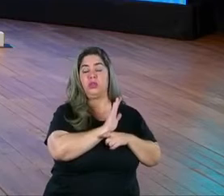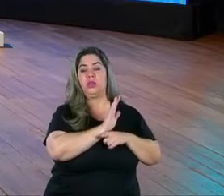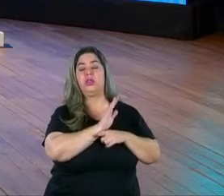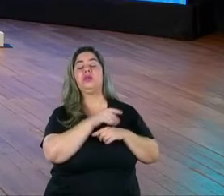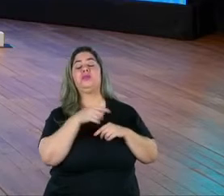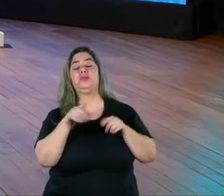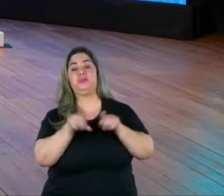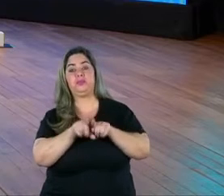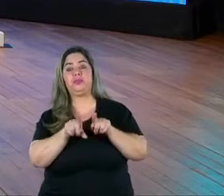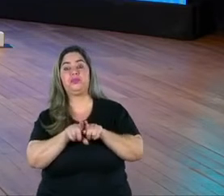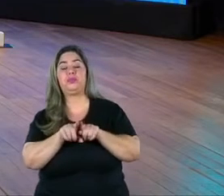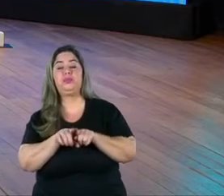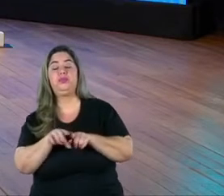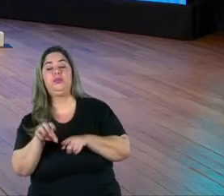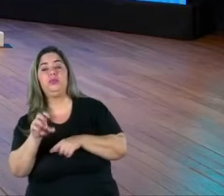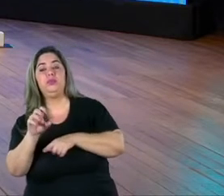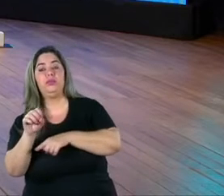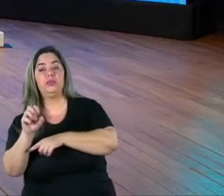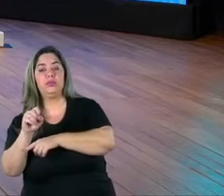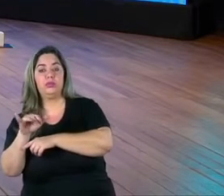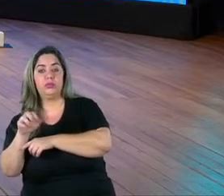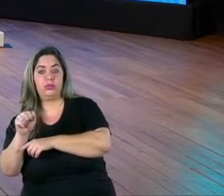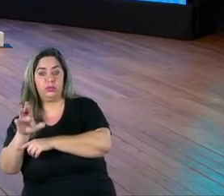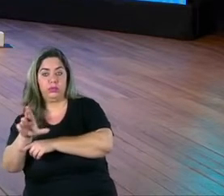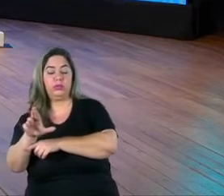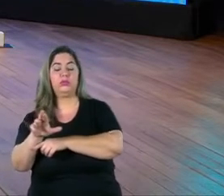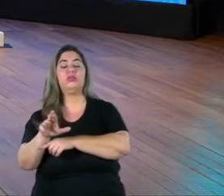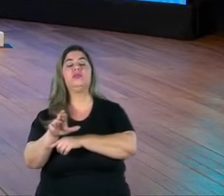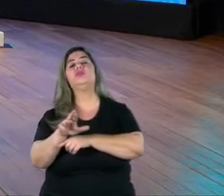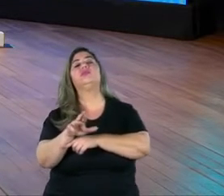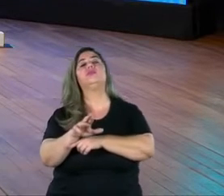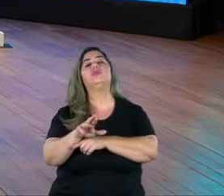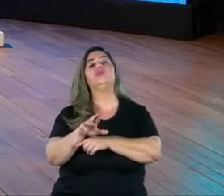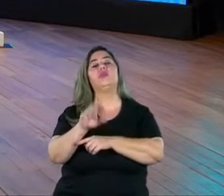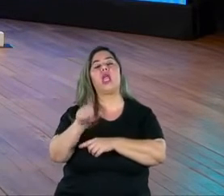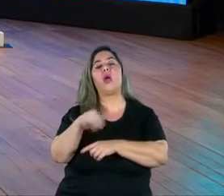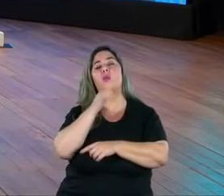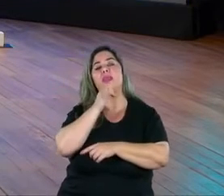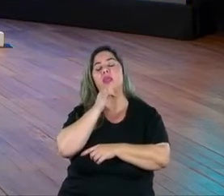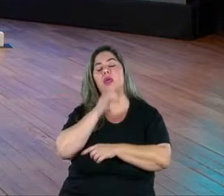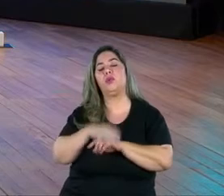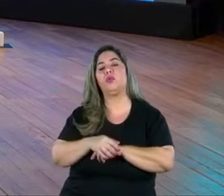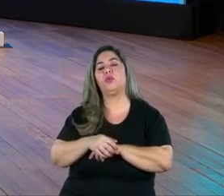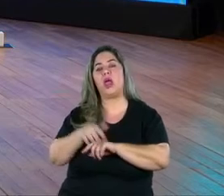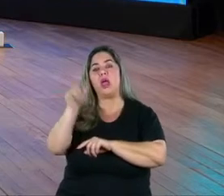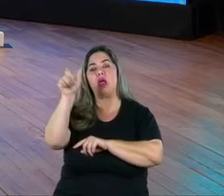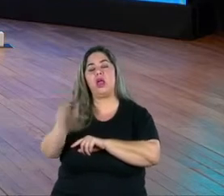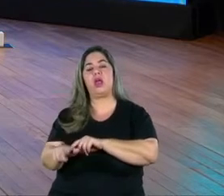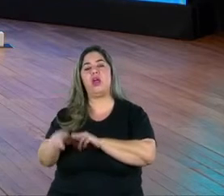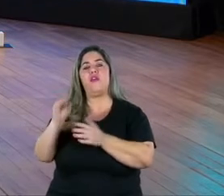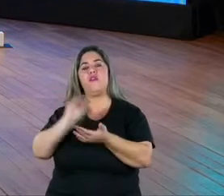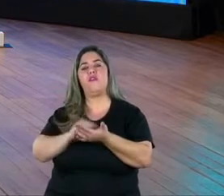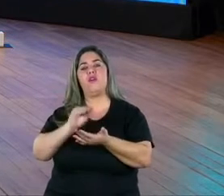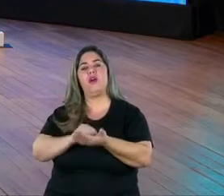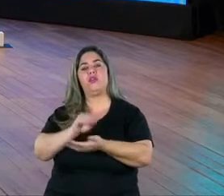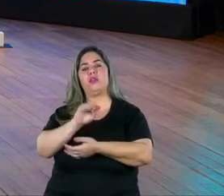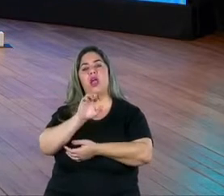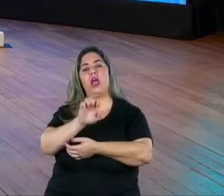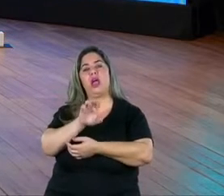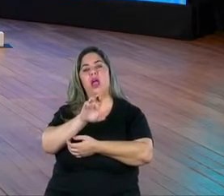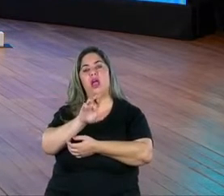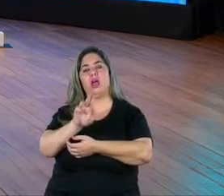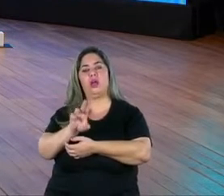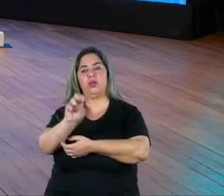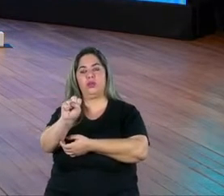o ganhador do Oscar de 2021, Nomadland, é exemplo disso. Falta eros no ensino.